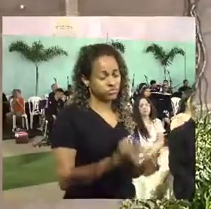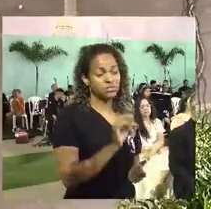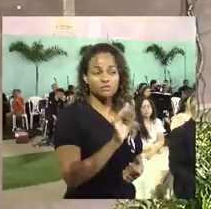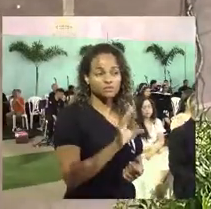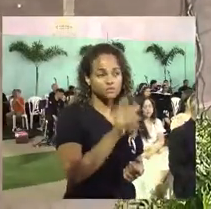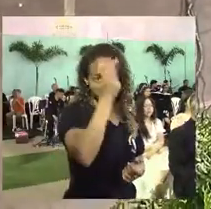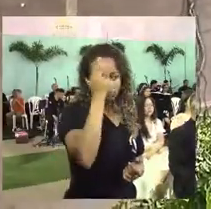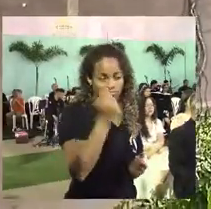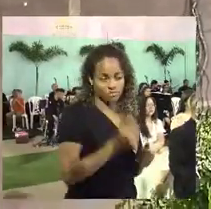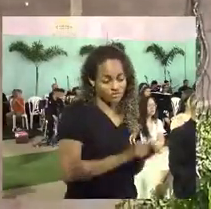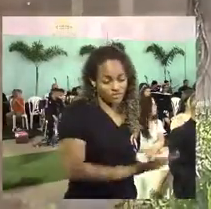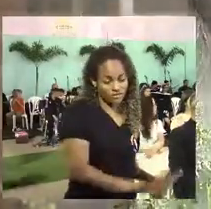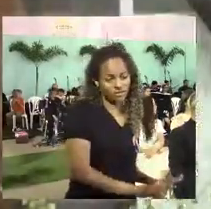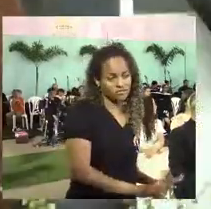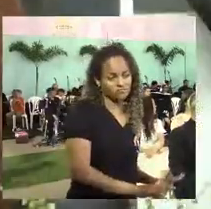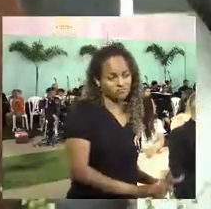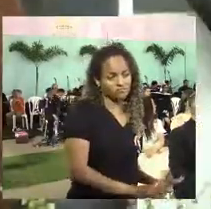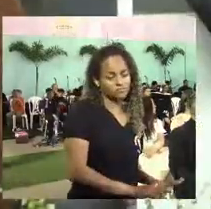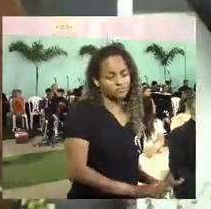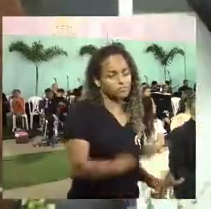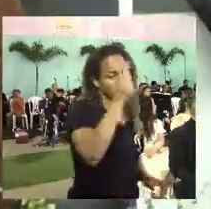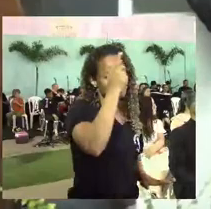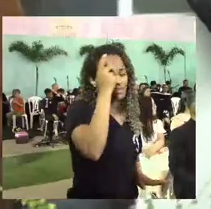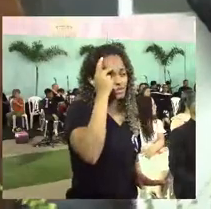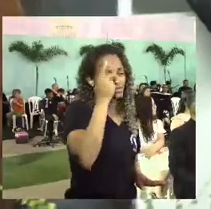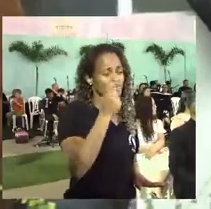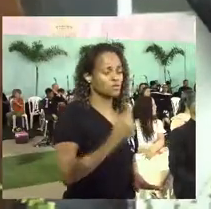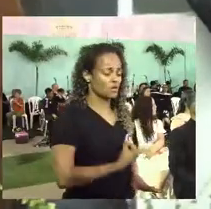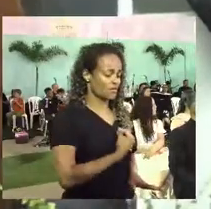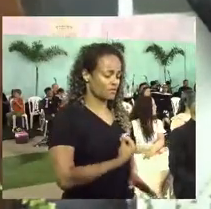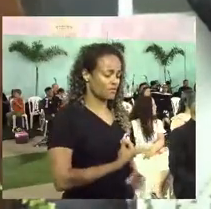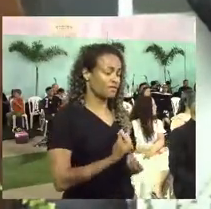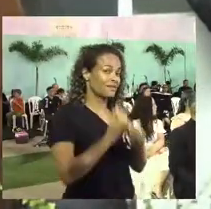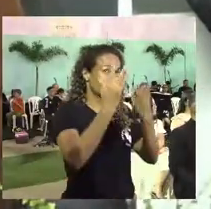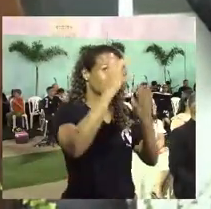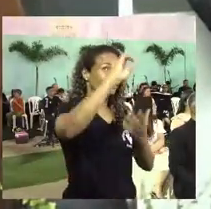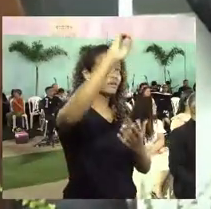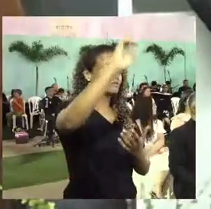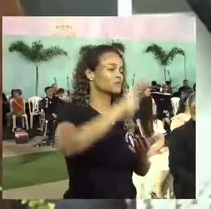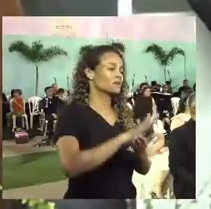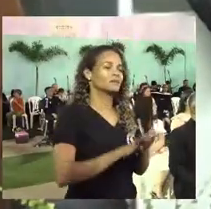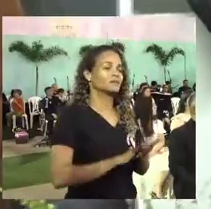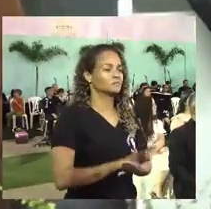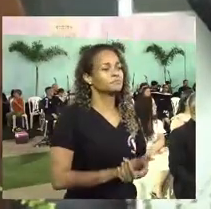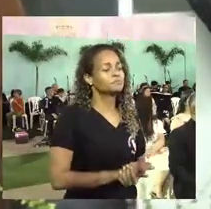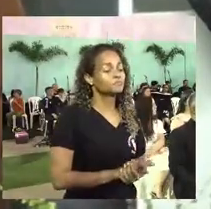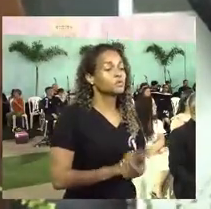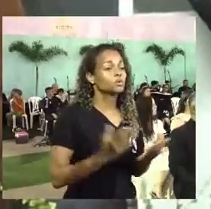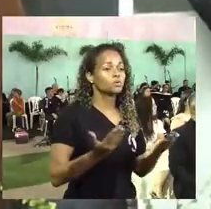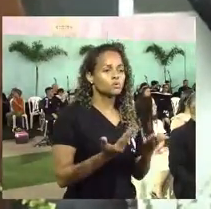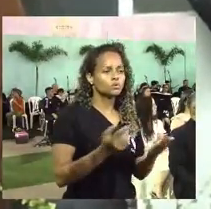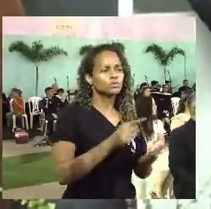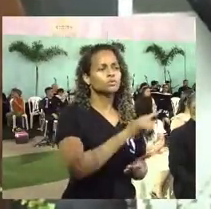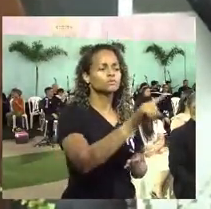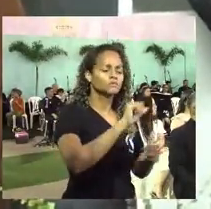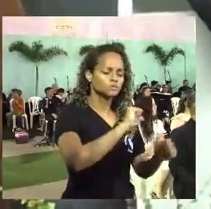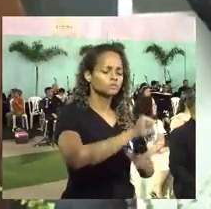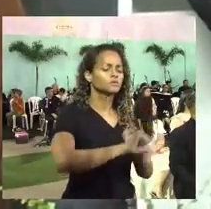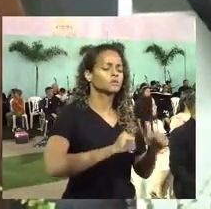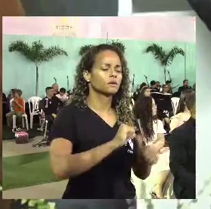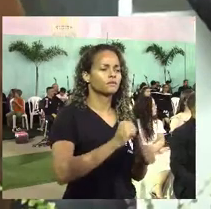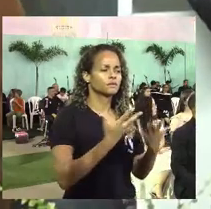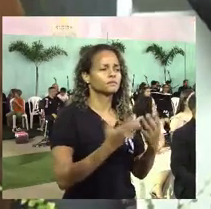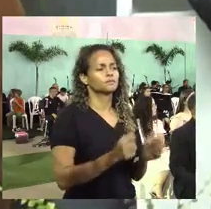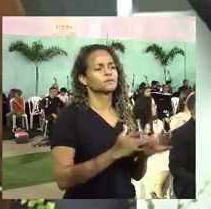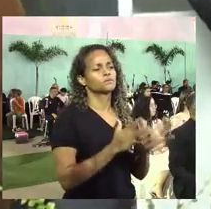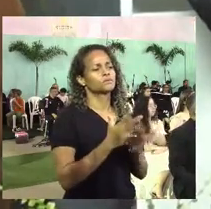para os que ficarem para você que hoje vai entregar sua vida Jesus hoje você vai reconciliar-se com Deus ao toque da última